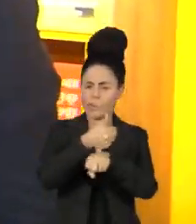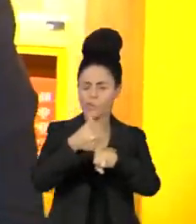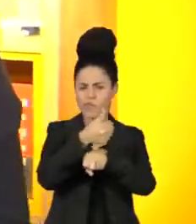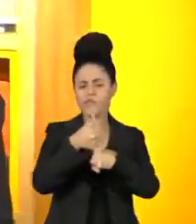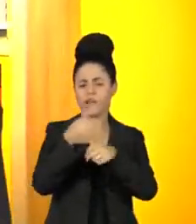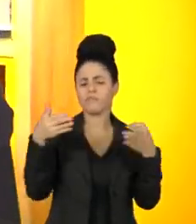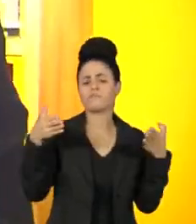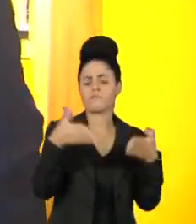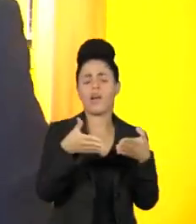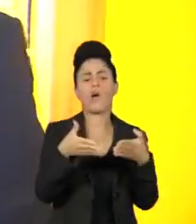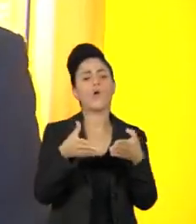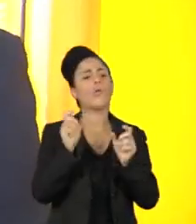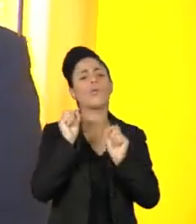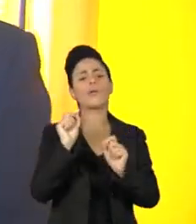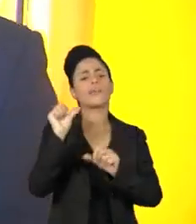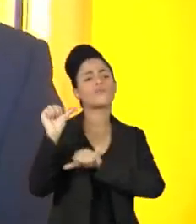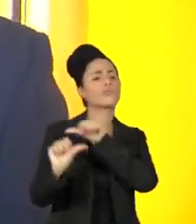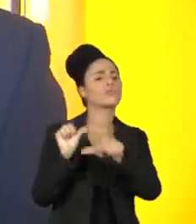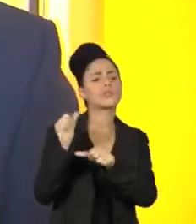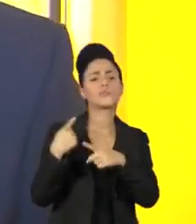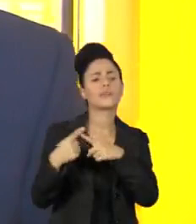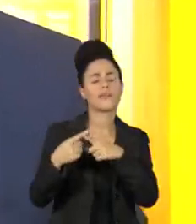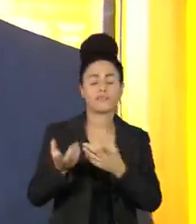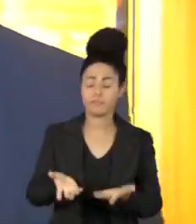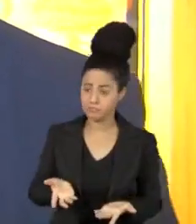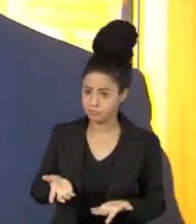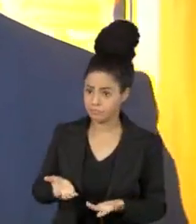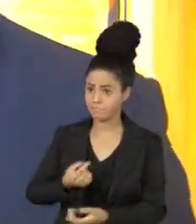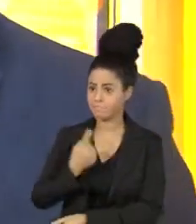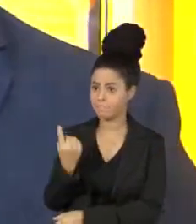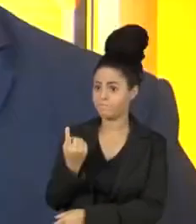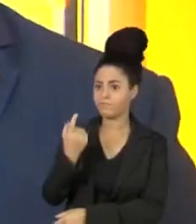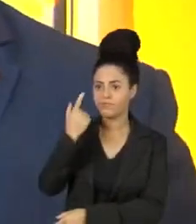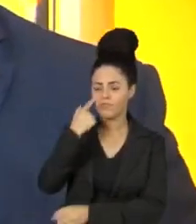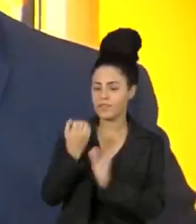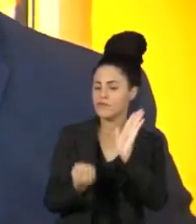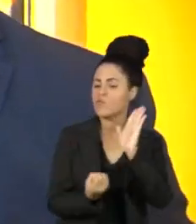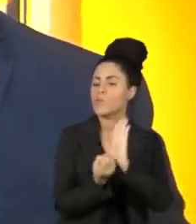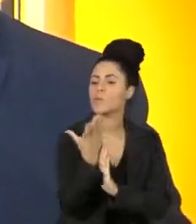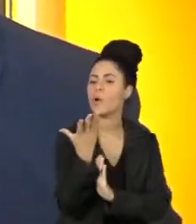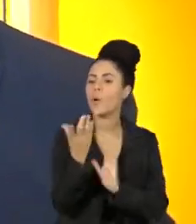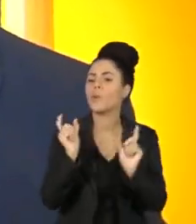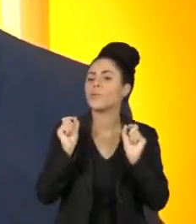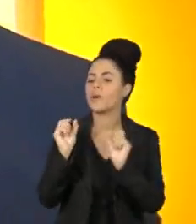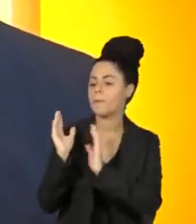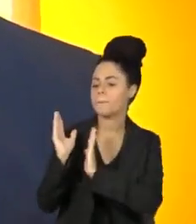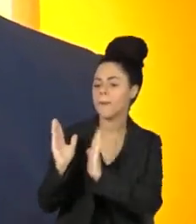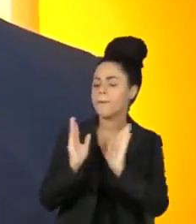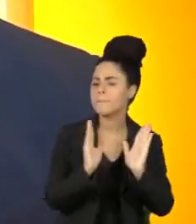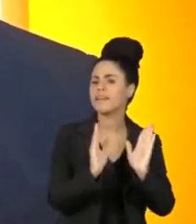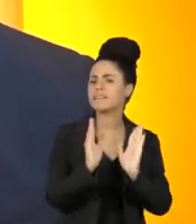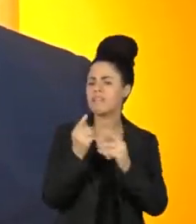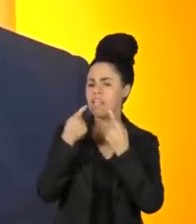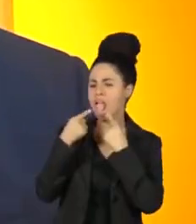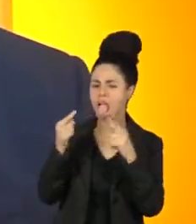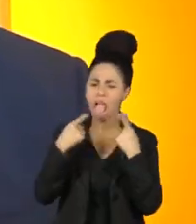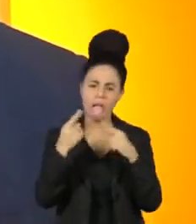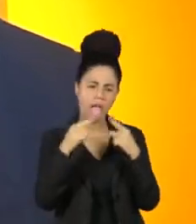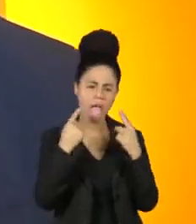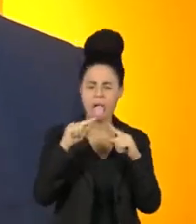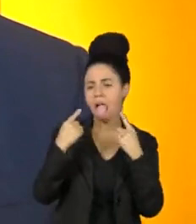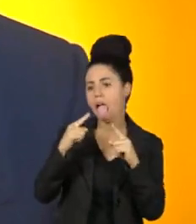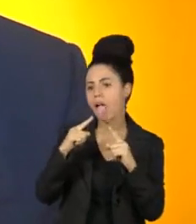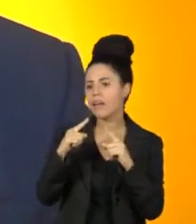área. Professor, por que essa mudança é importante? Primeiro, ela surge a partir de uma série de reclamações que os consumidores fizeram